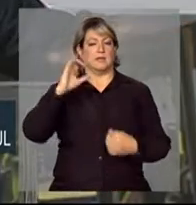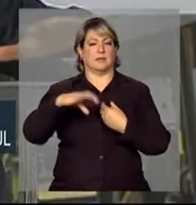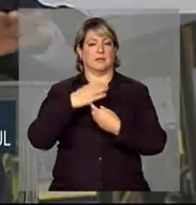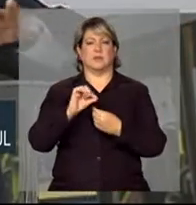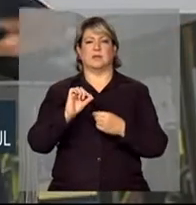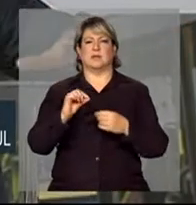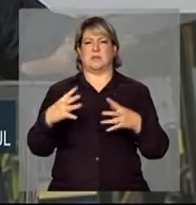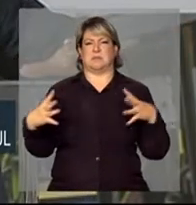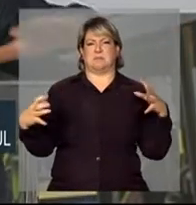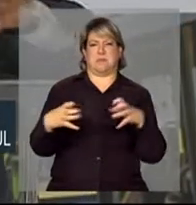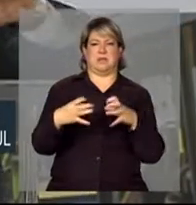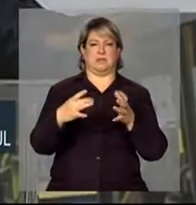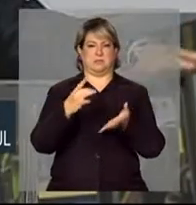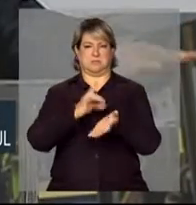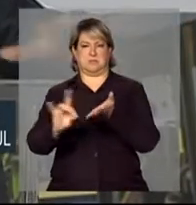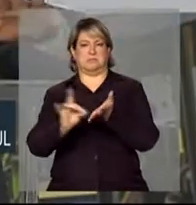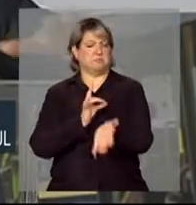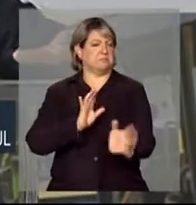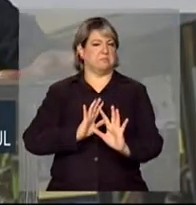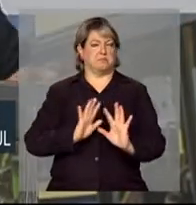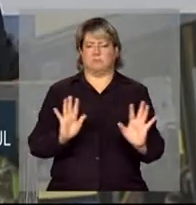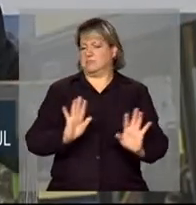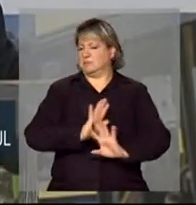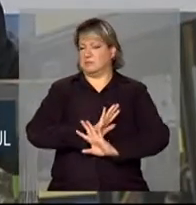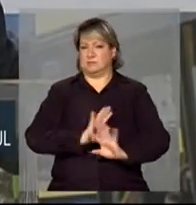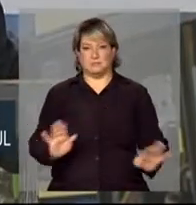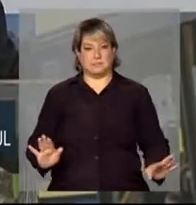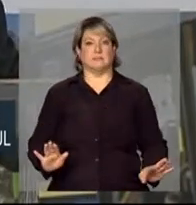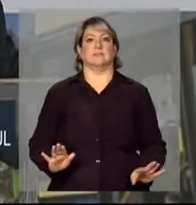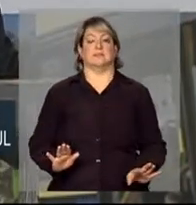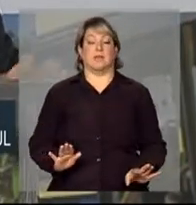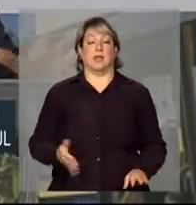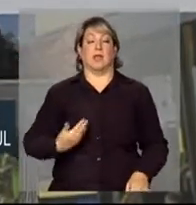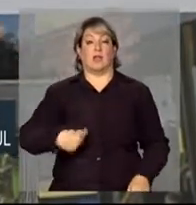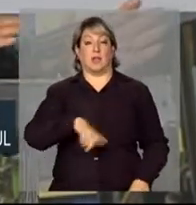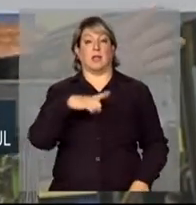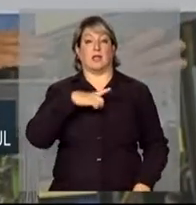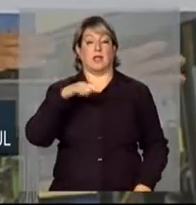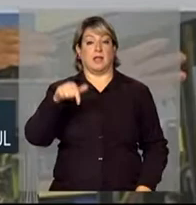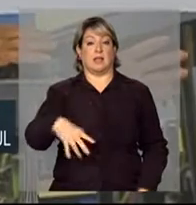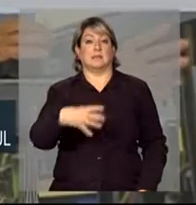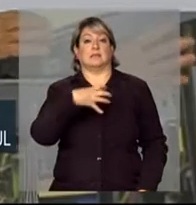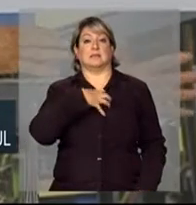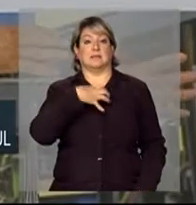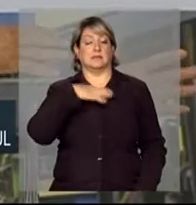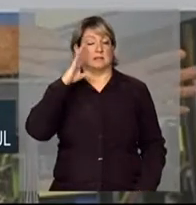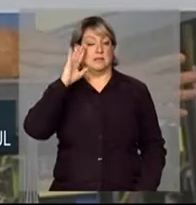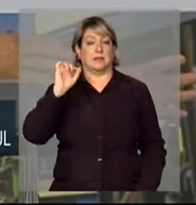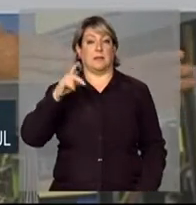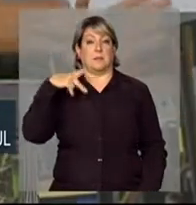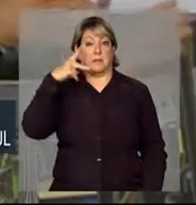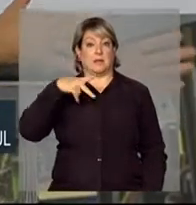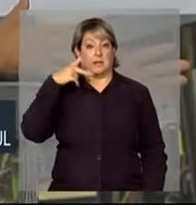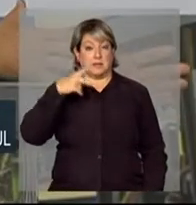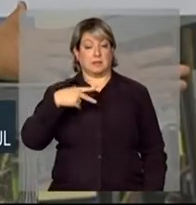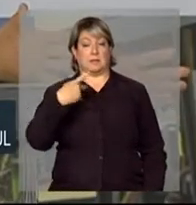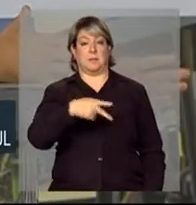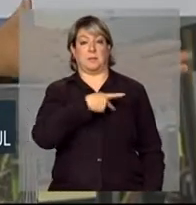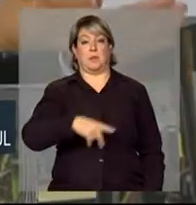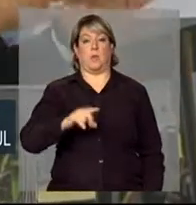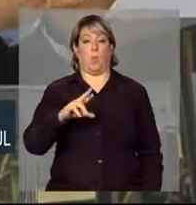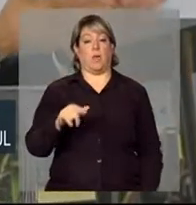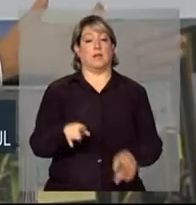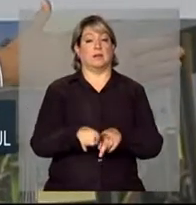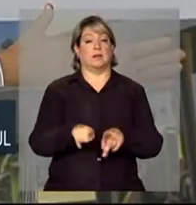contenda, de qualquer diferença partidária, política. Nós temos aqui o inspirado na política do presidente Lula e na sua,